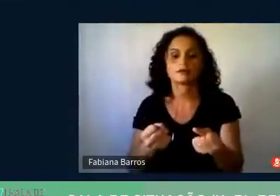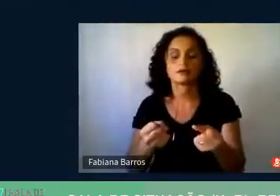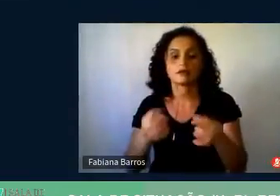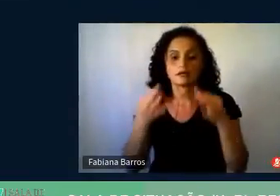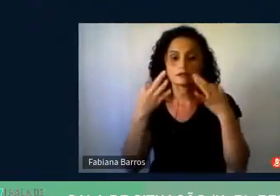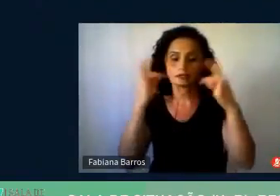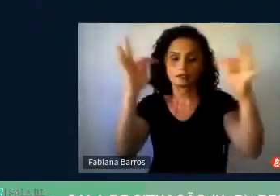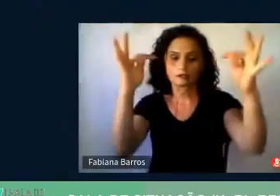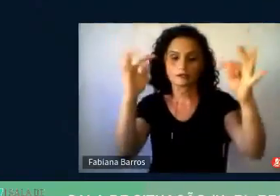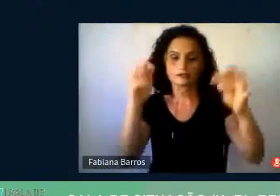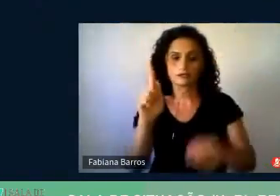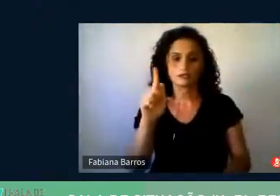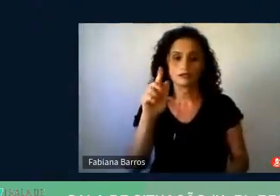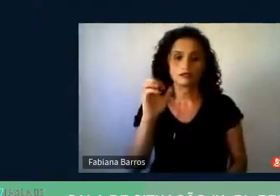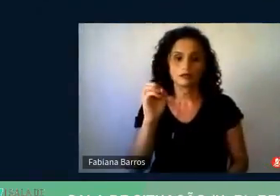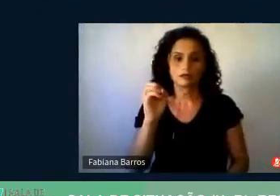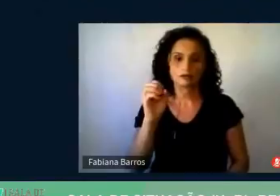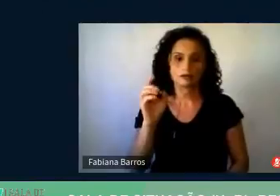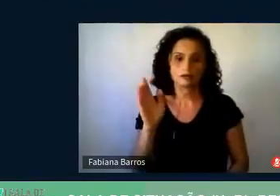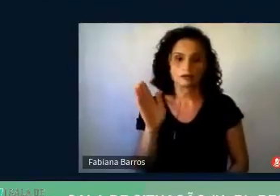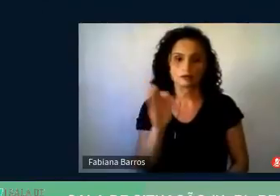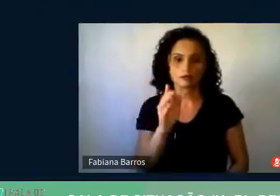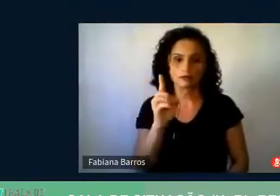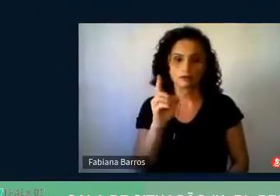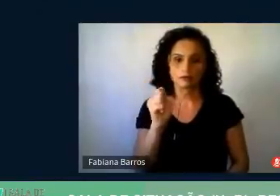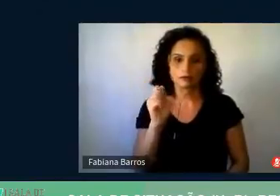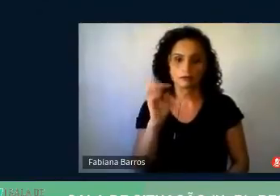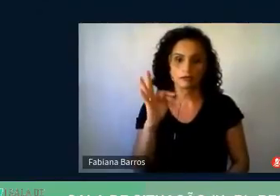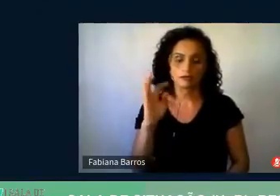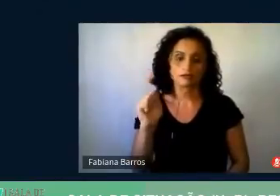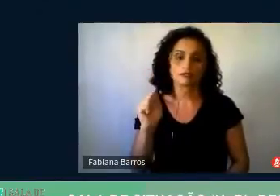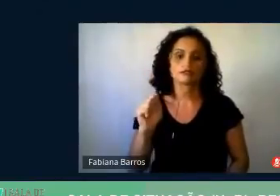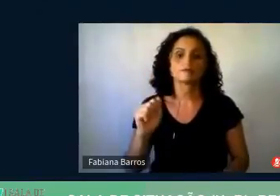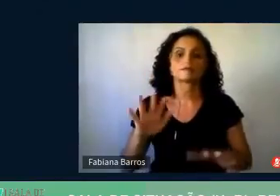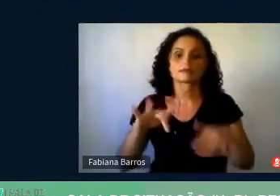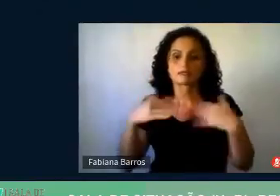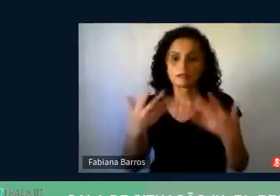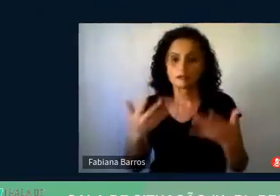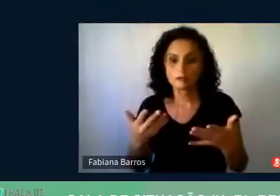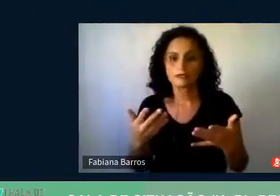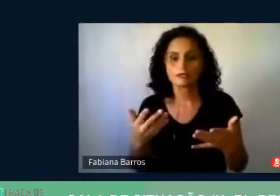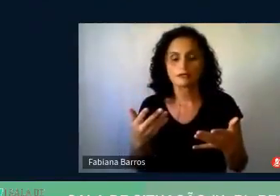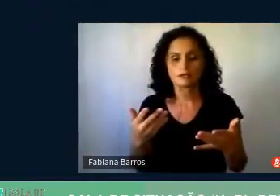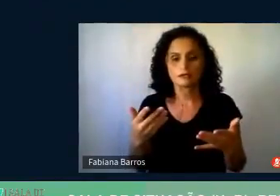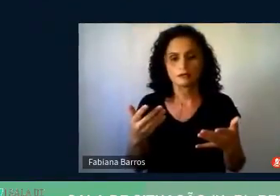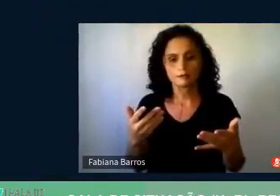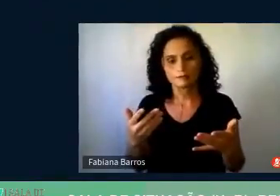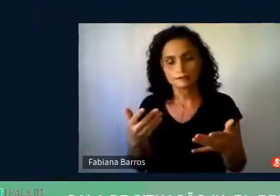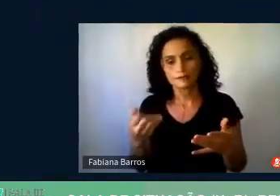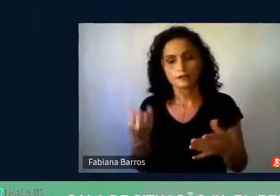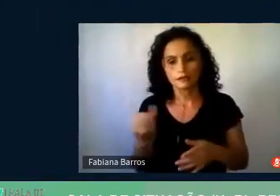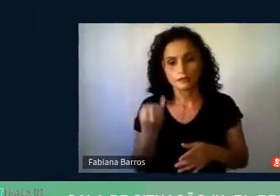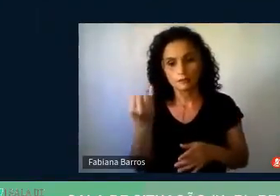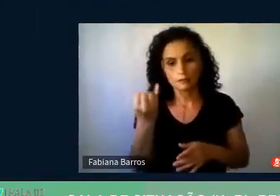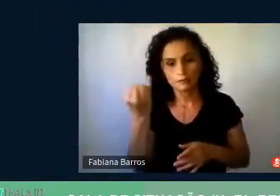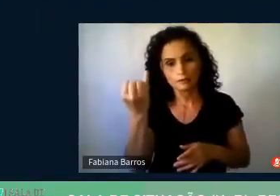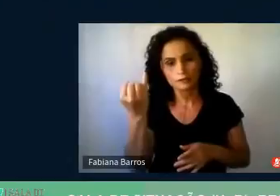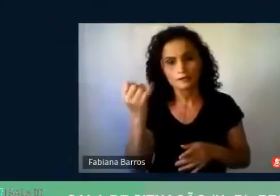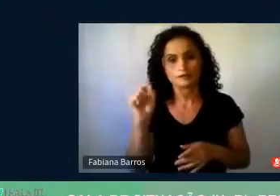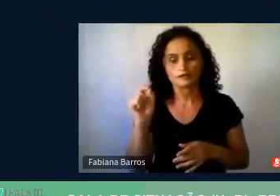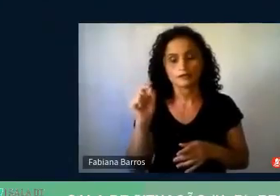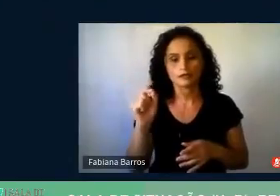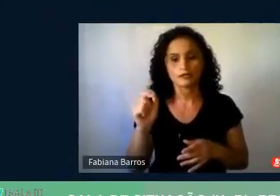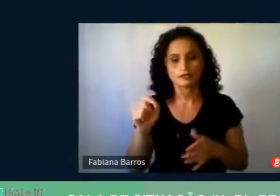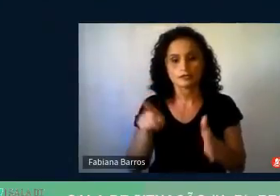semana passada, reconhece justamente uma questão importante, que é a importância de fazer rastreamento de contatos. Isso não